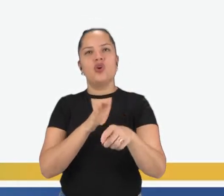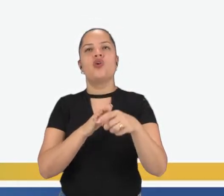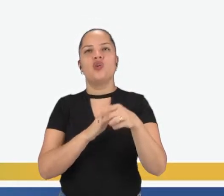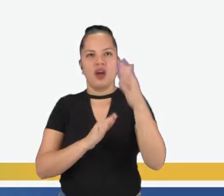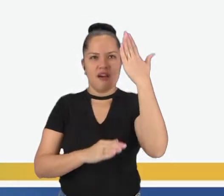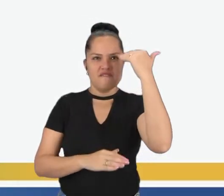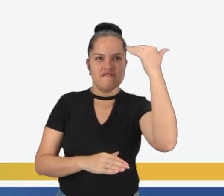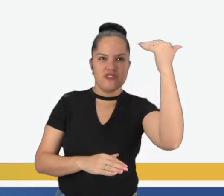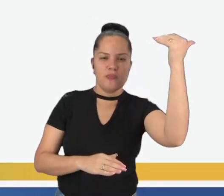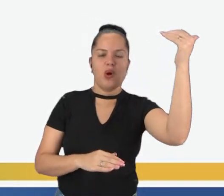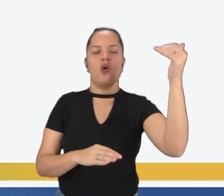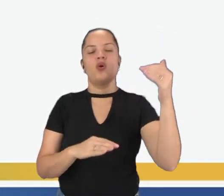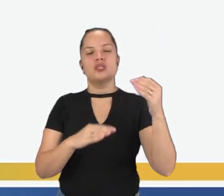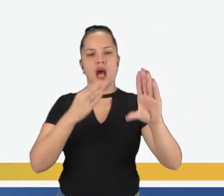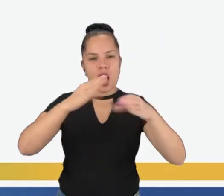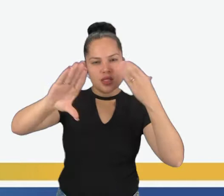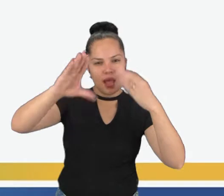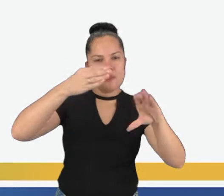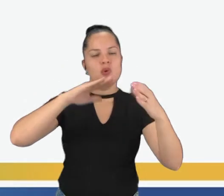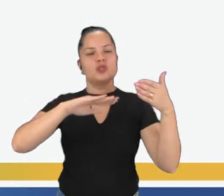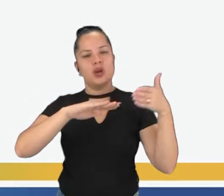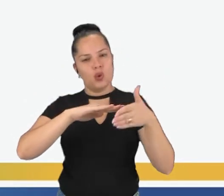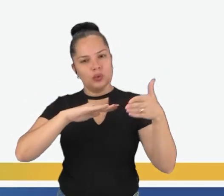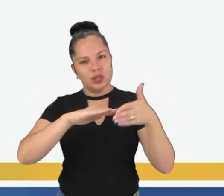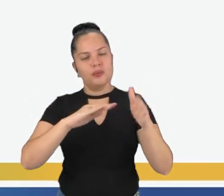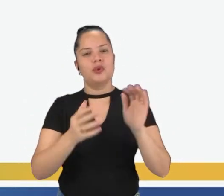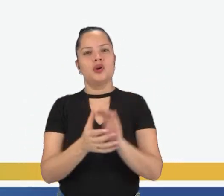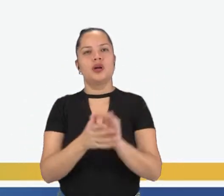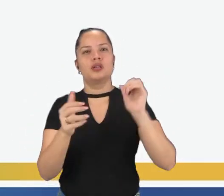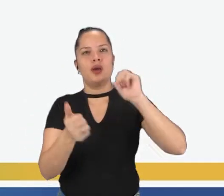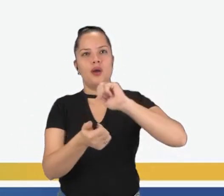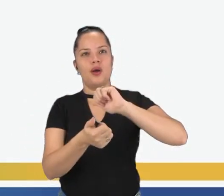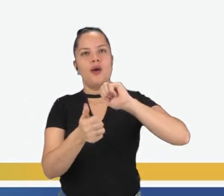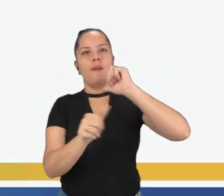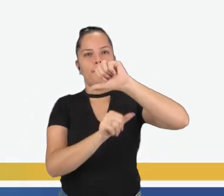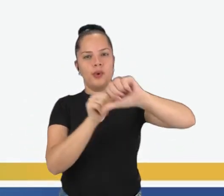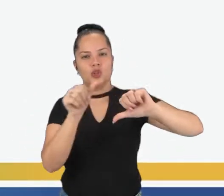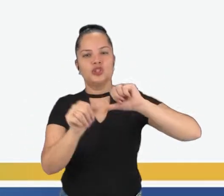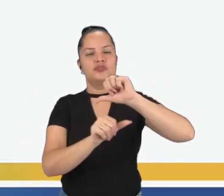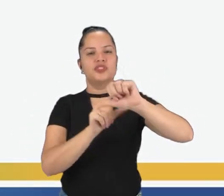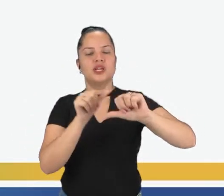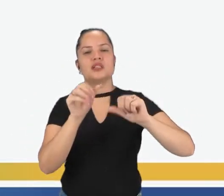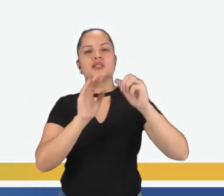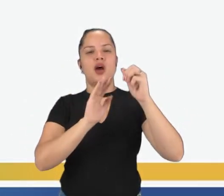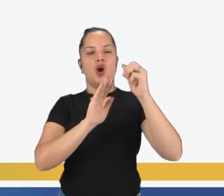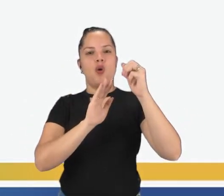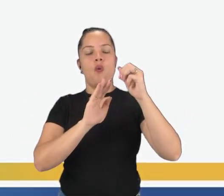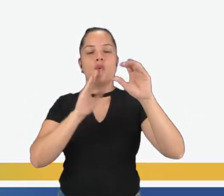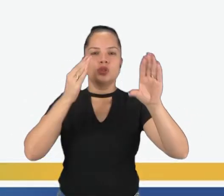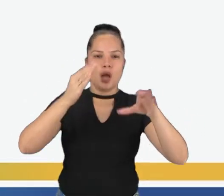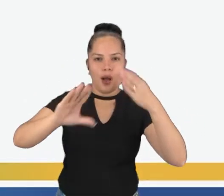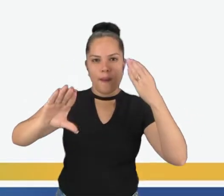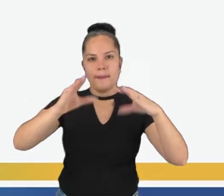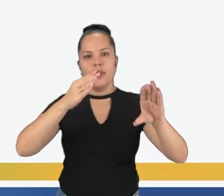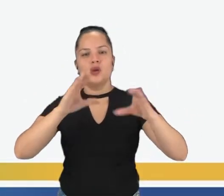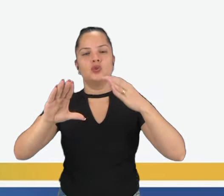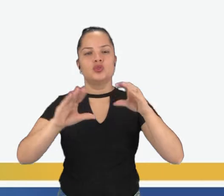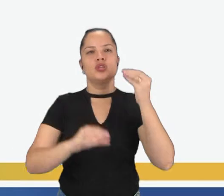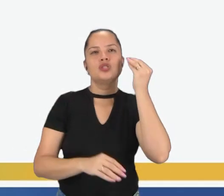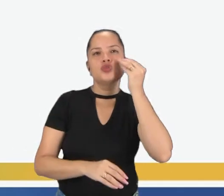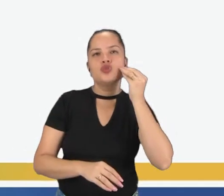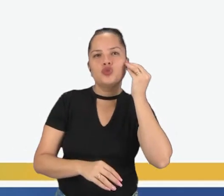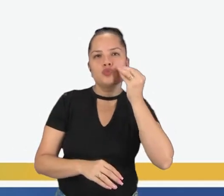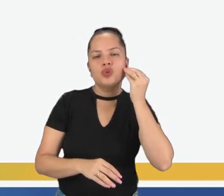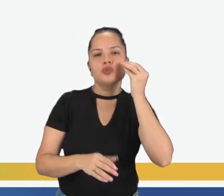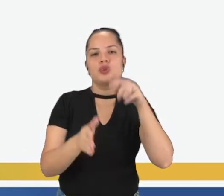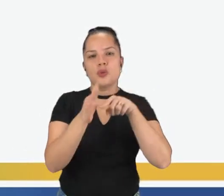dessa música da atualidade. São eles: modificação do conceito de melodia, maior